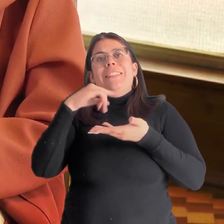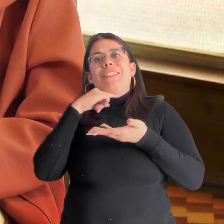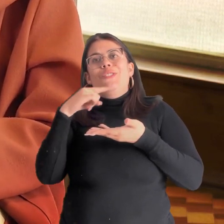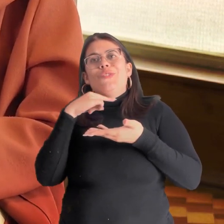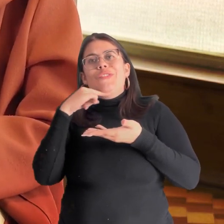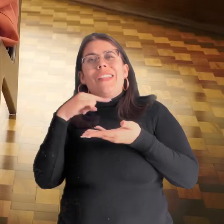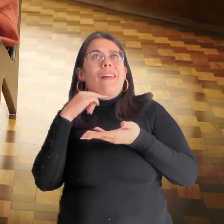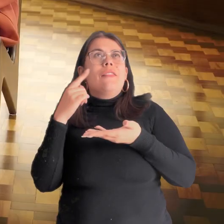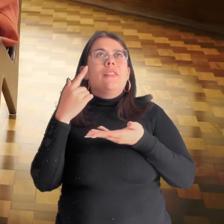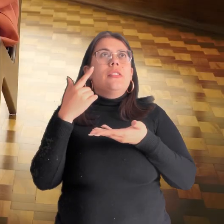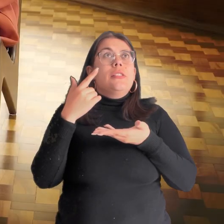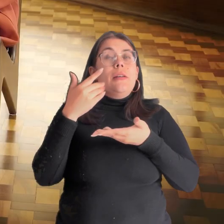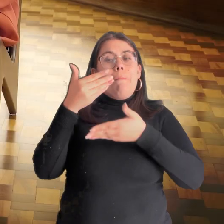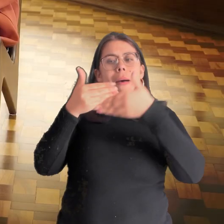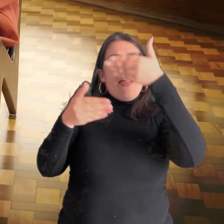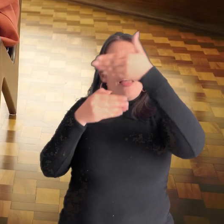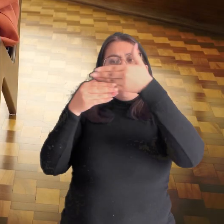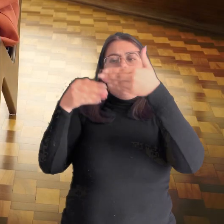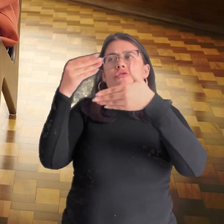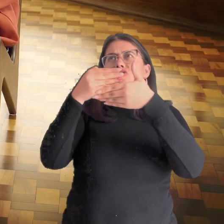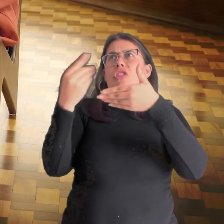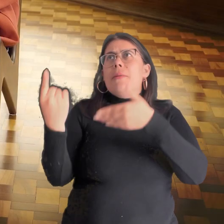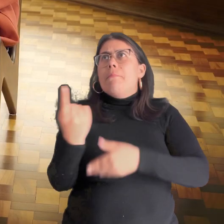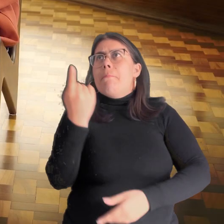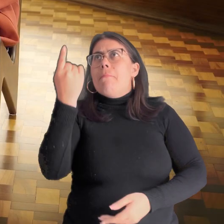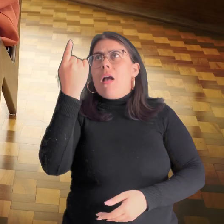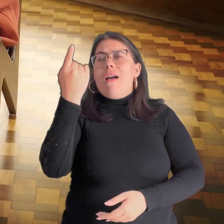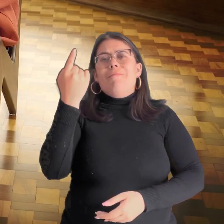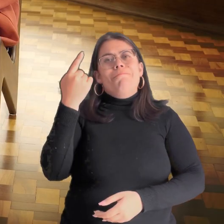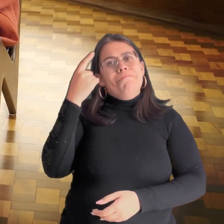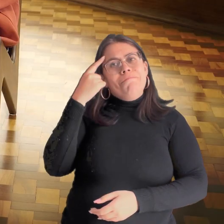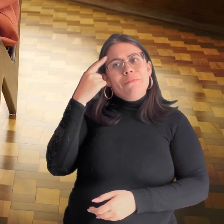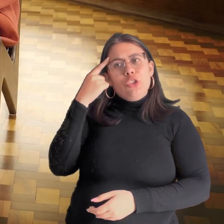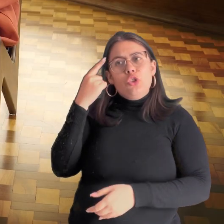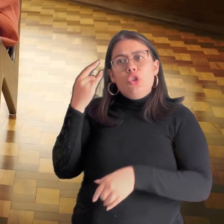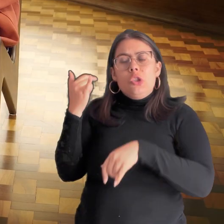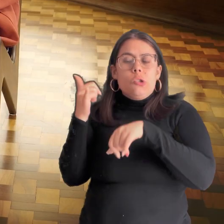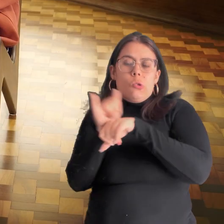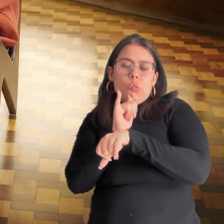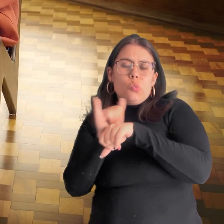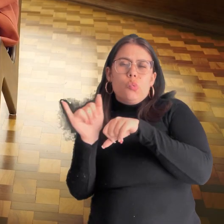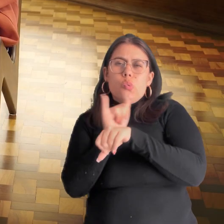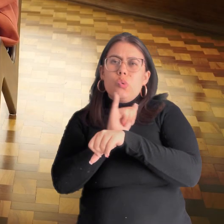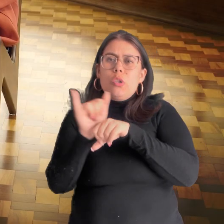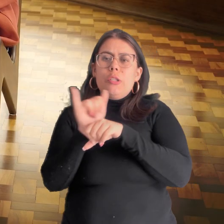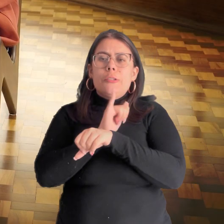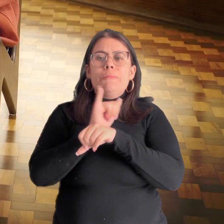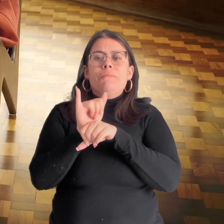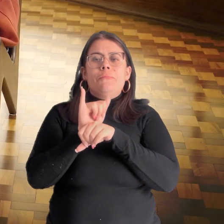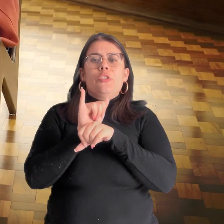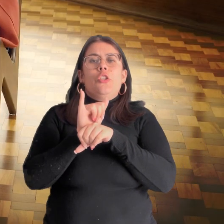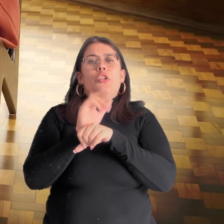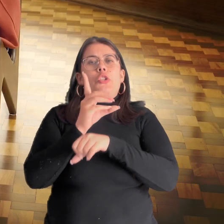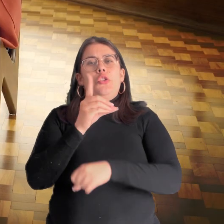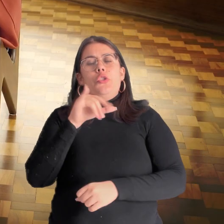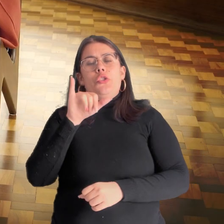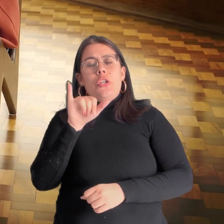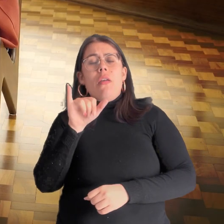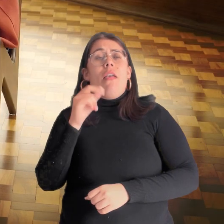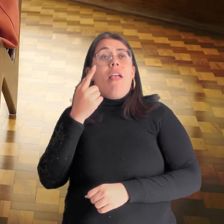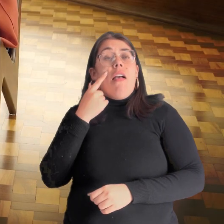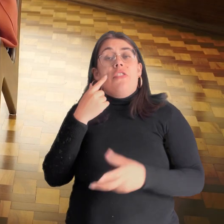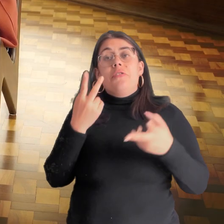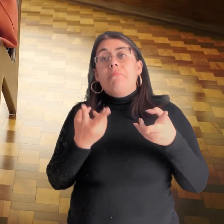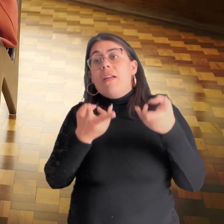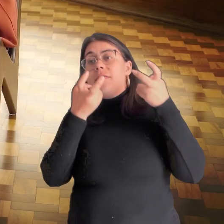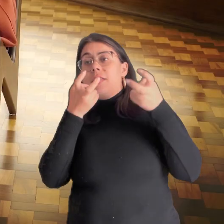parede. E o estudo original do de Cavalcante era reto, não havia aquela